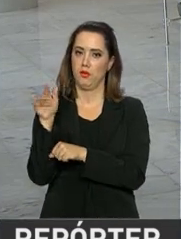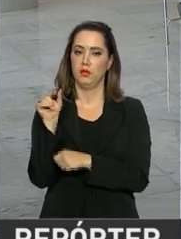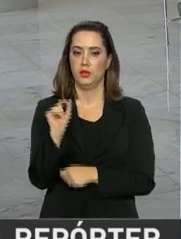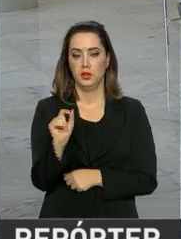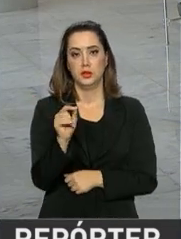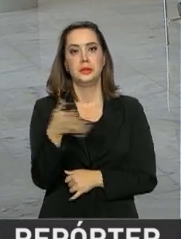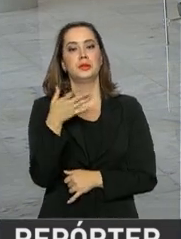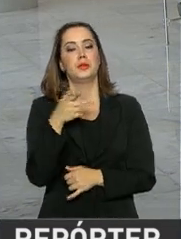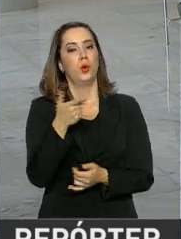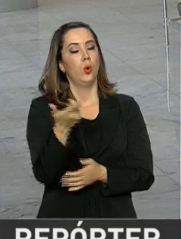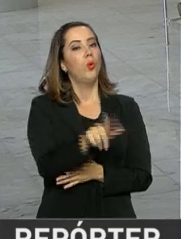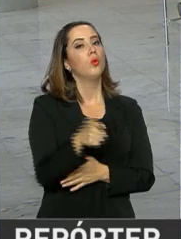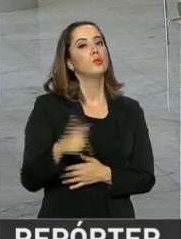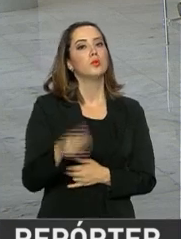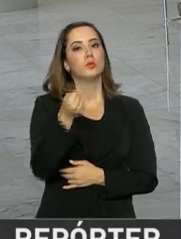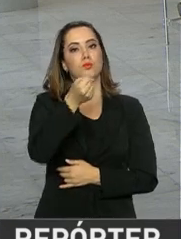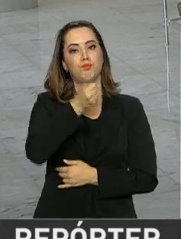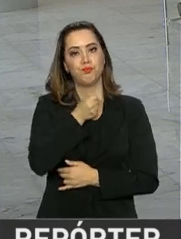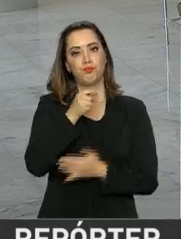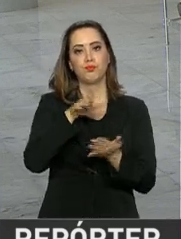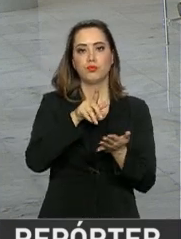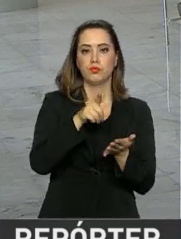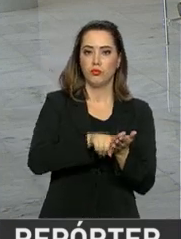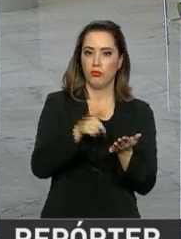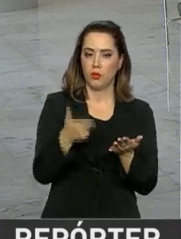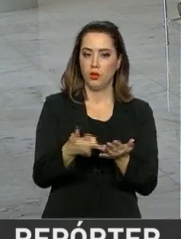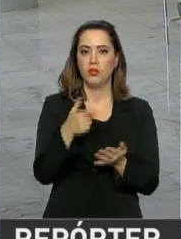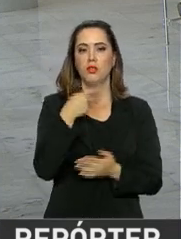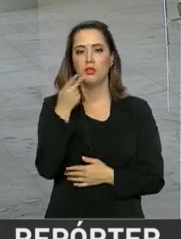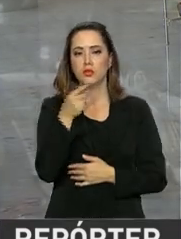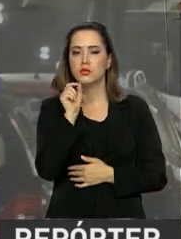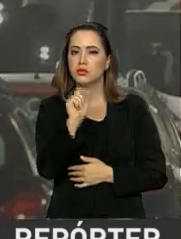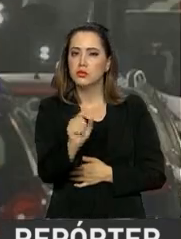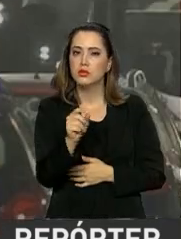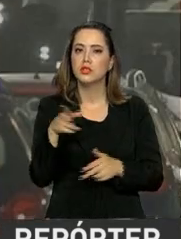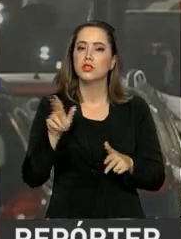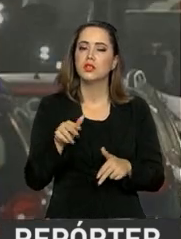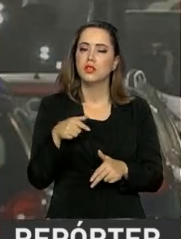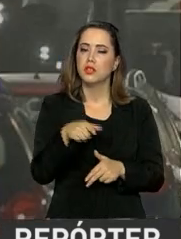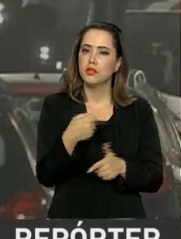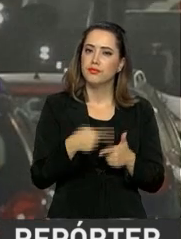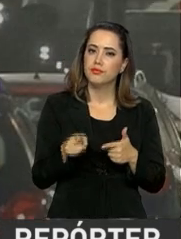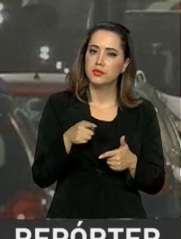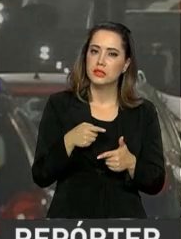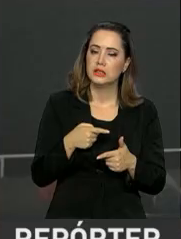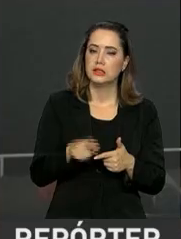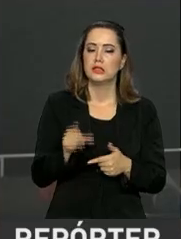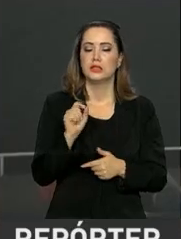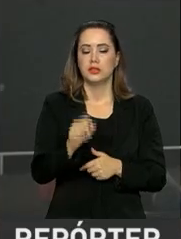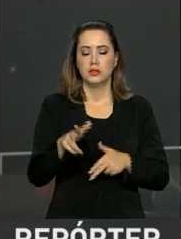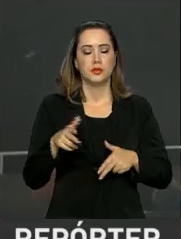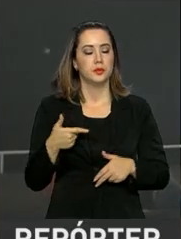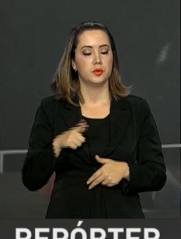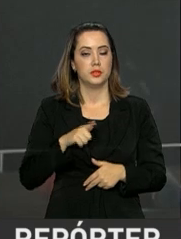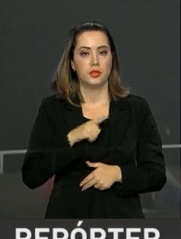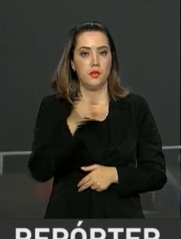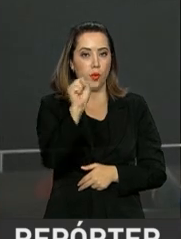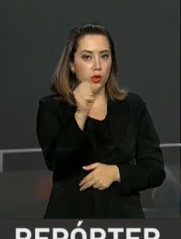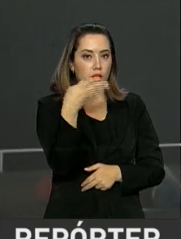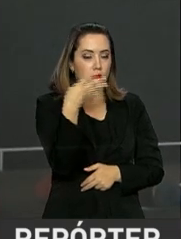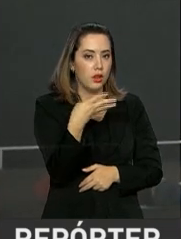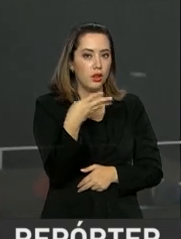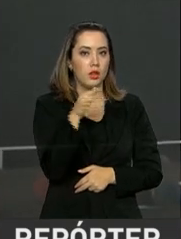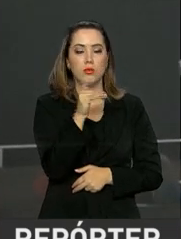notícias informaram que esse atentado que envolveu um caminhão que atropelou dezenas de pessoas deixou ao menos 84 mortos